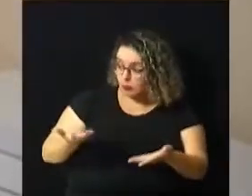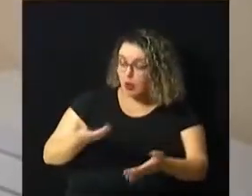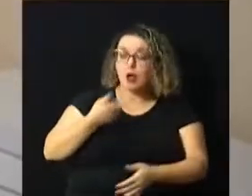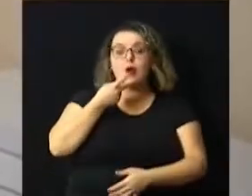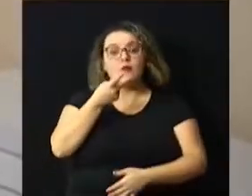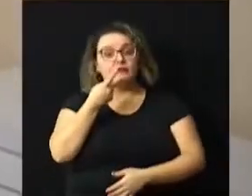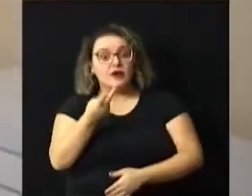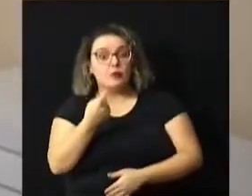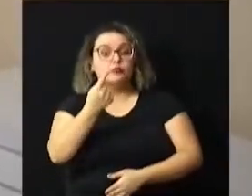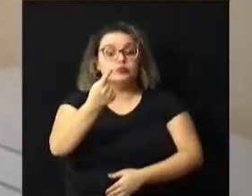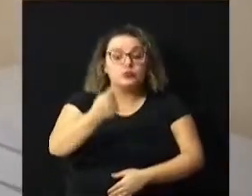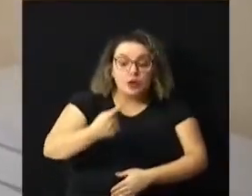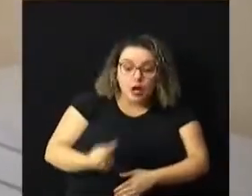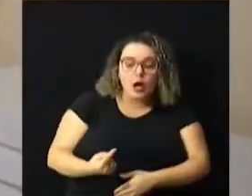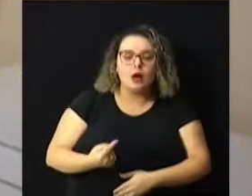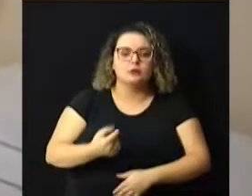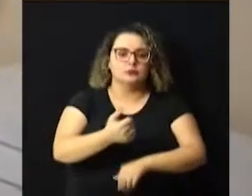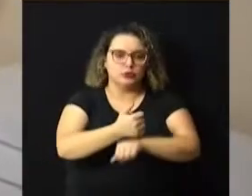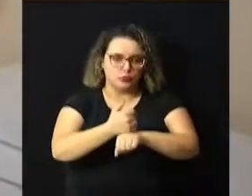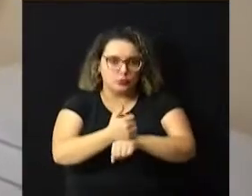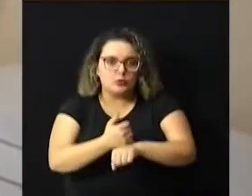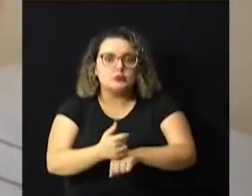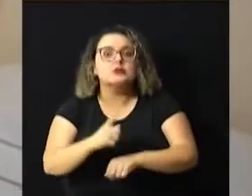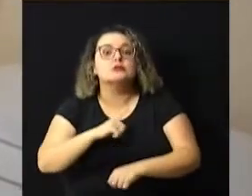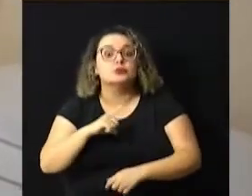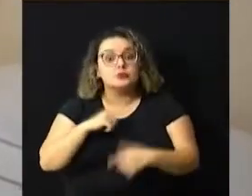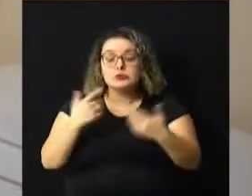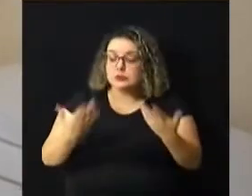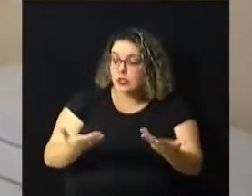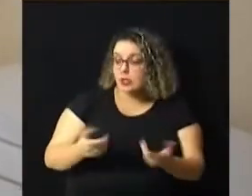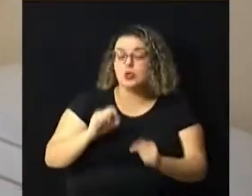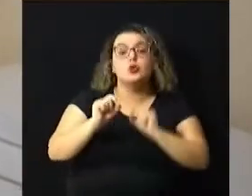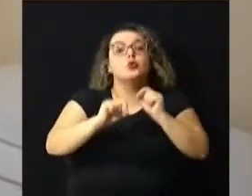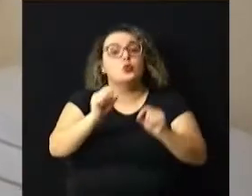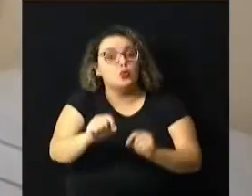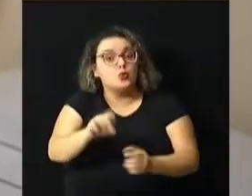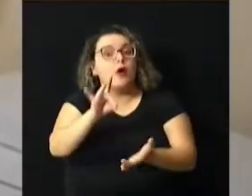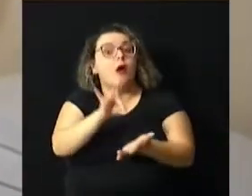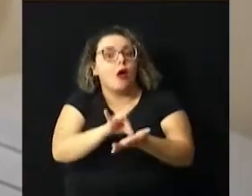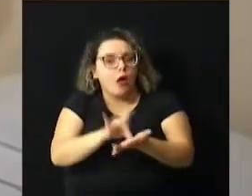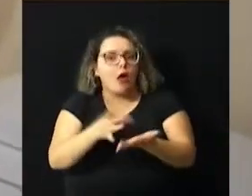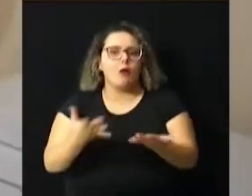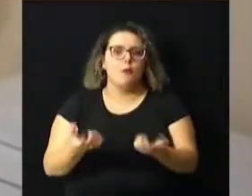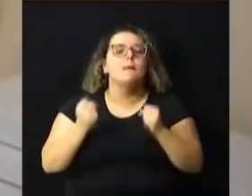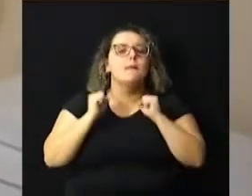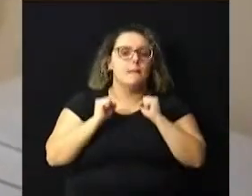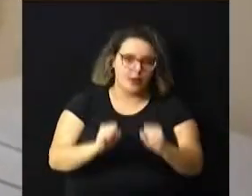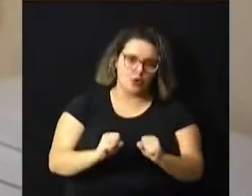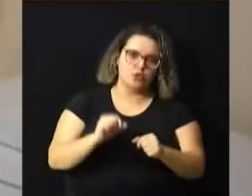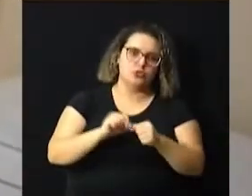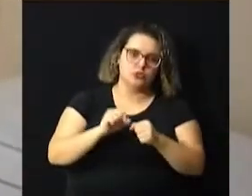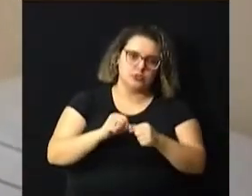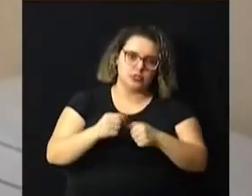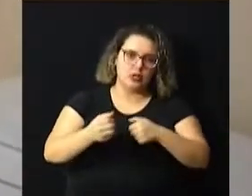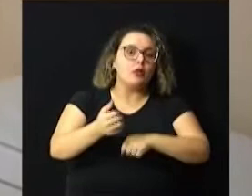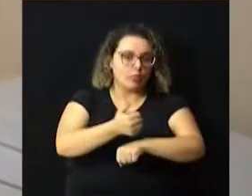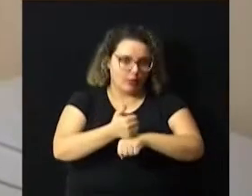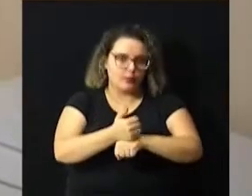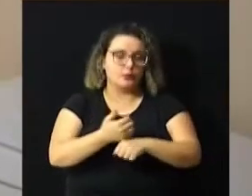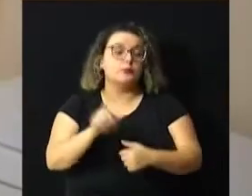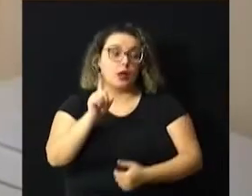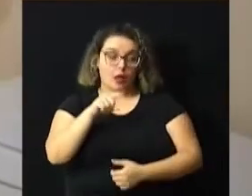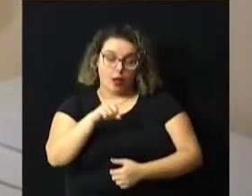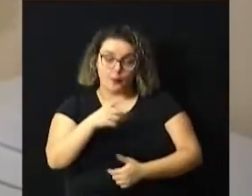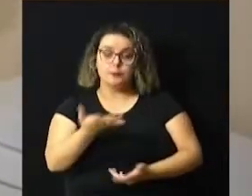sobre cada profissão, né, que existe e tudo mais, e o que realmente as pessoas podem fazer através dessa profissão, né?